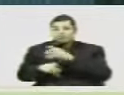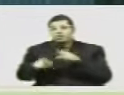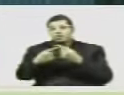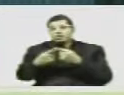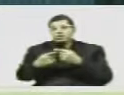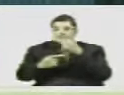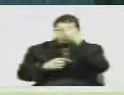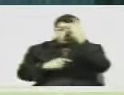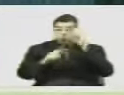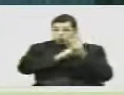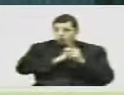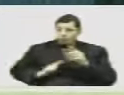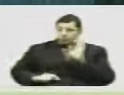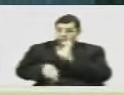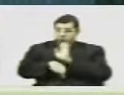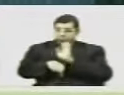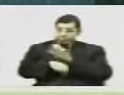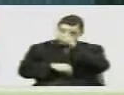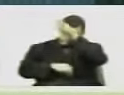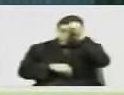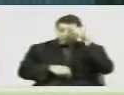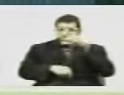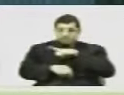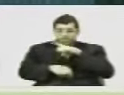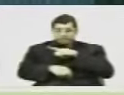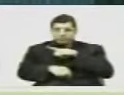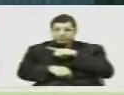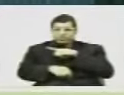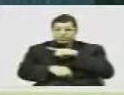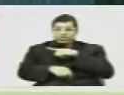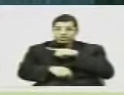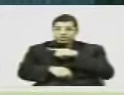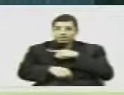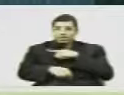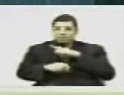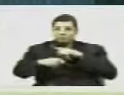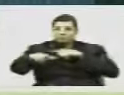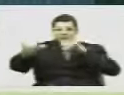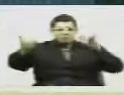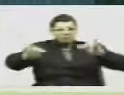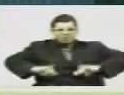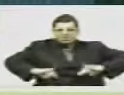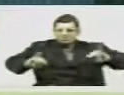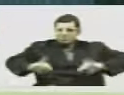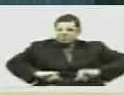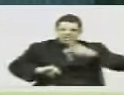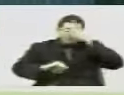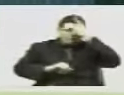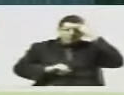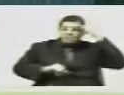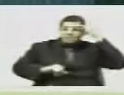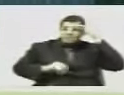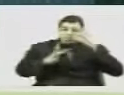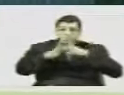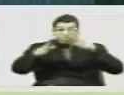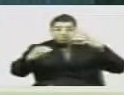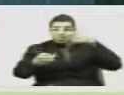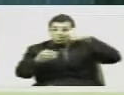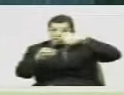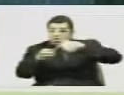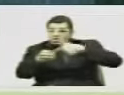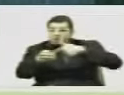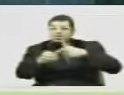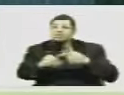o governo do estado do Amazonas, que exige um sacrifício do povo, com o aumento da gasolina e dos itens da